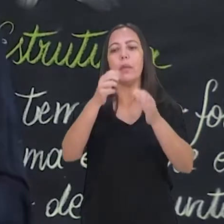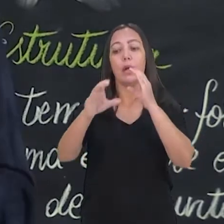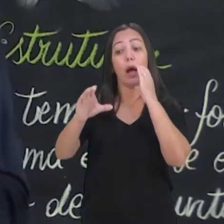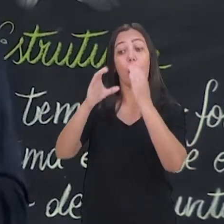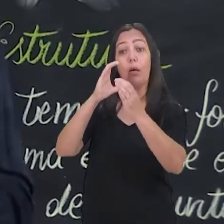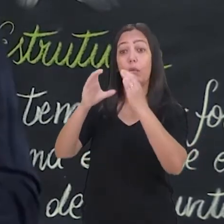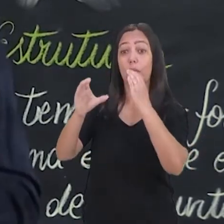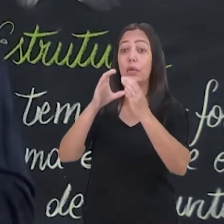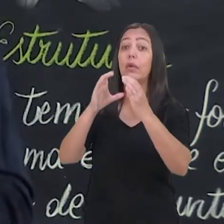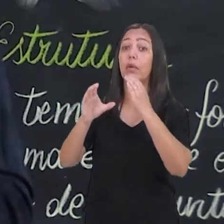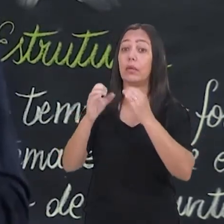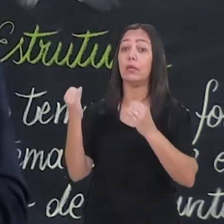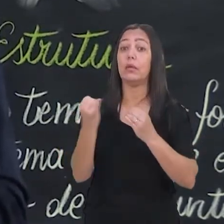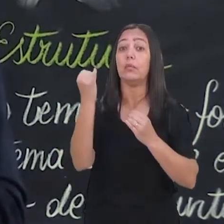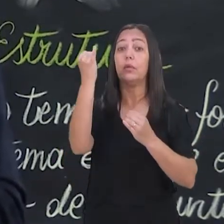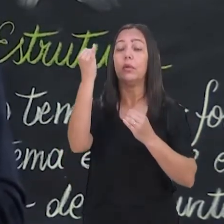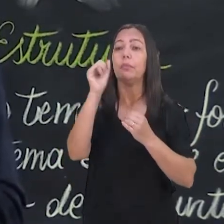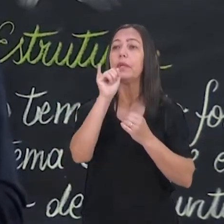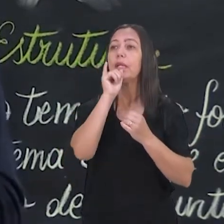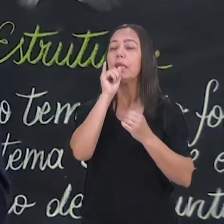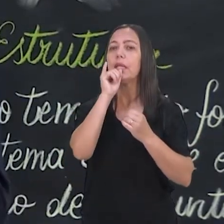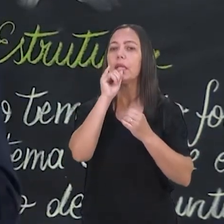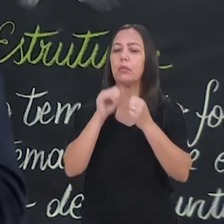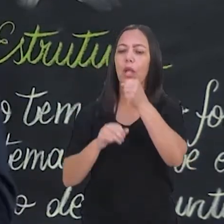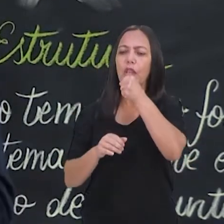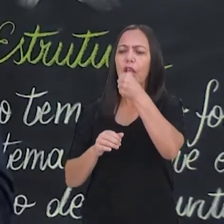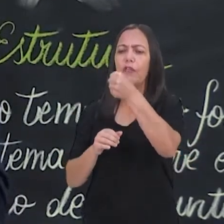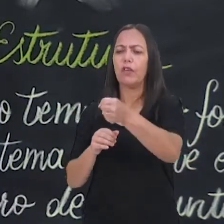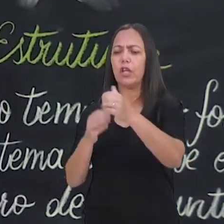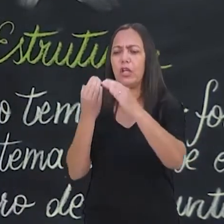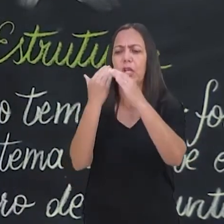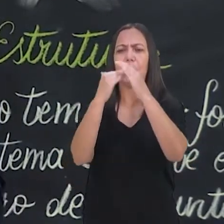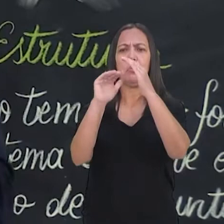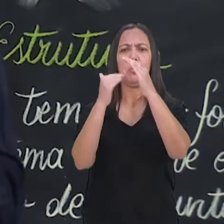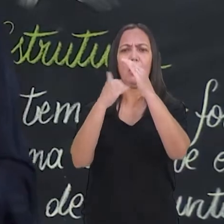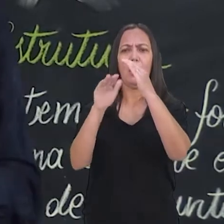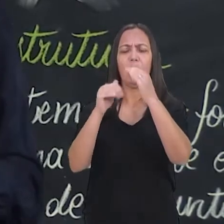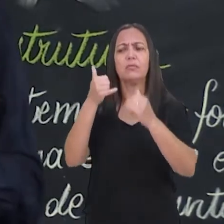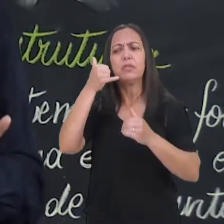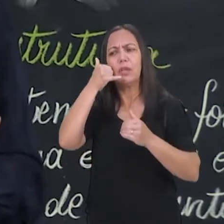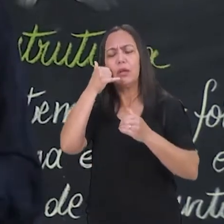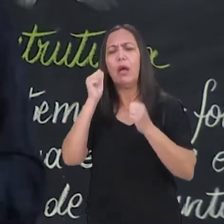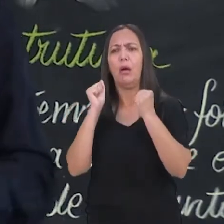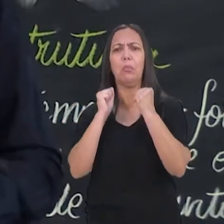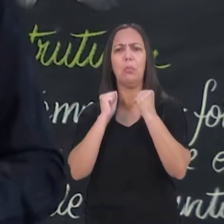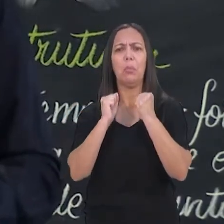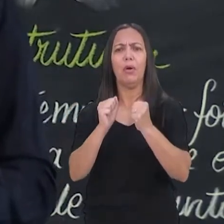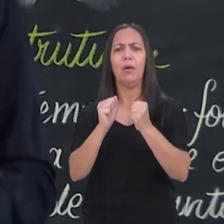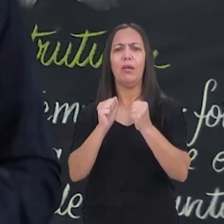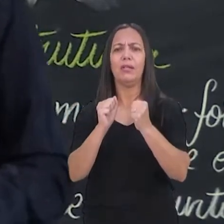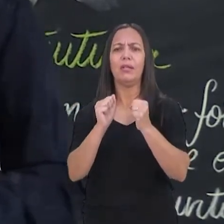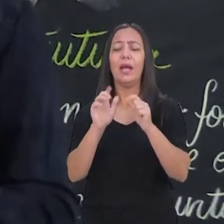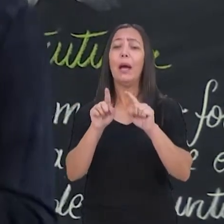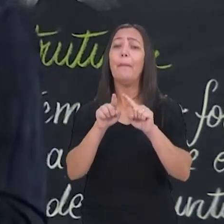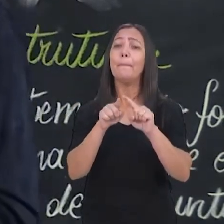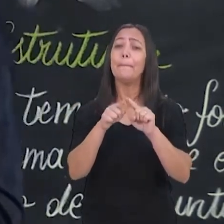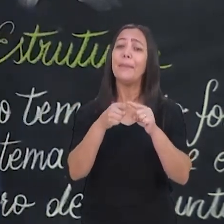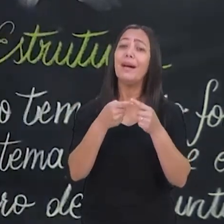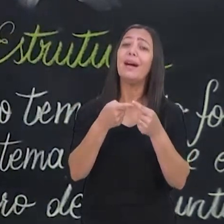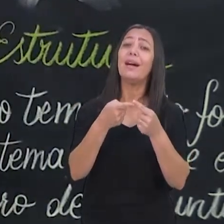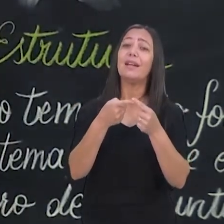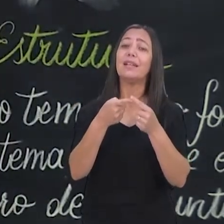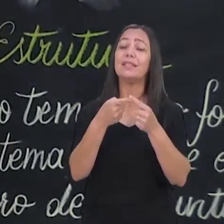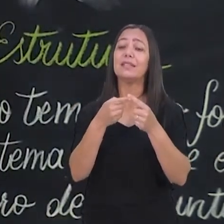mais que hoje seja possível fazer uma entrevista, por exemplo, por e-mail, pelo celular, é possível, isso acontece. Só que alguns elementos